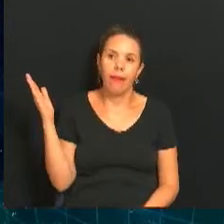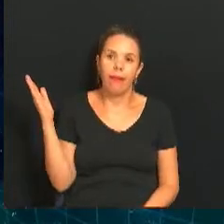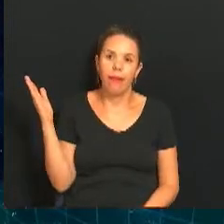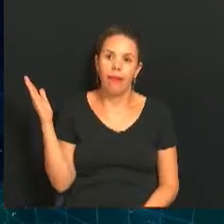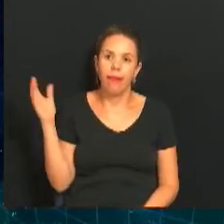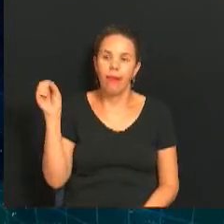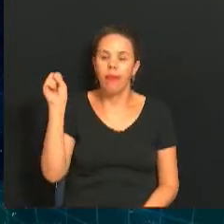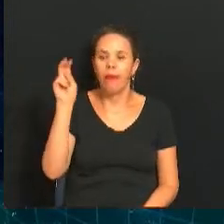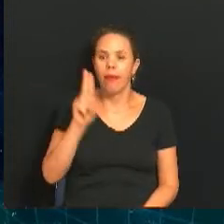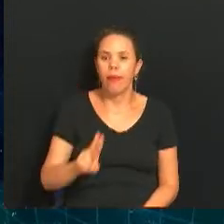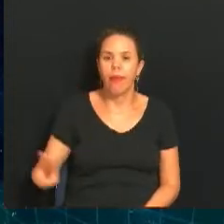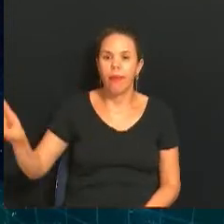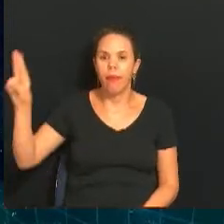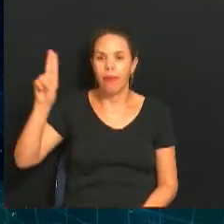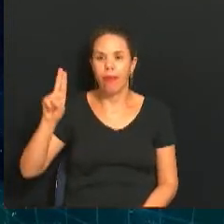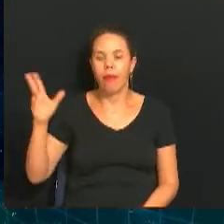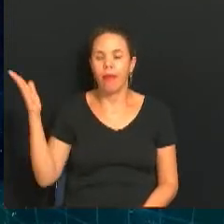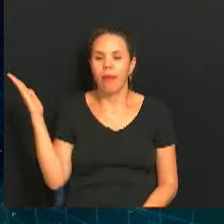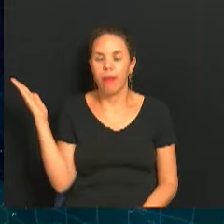51.673 casos, Sumaré,